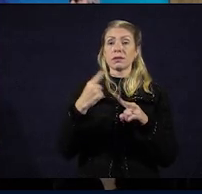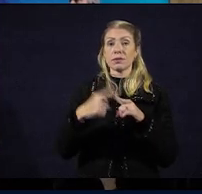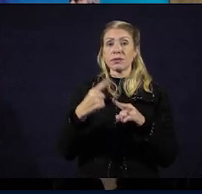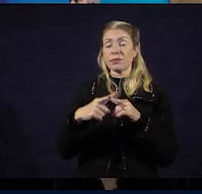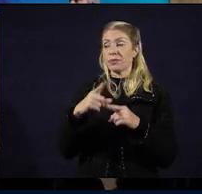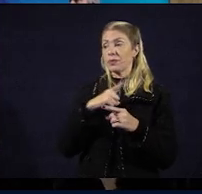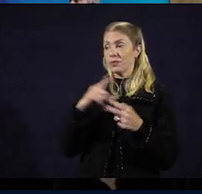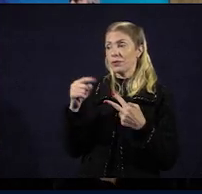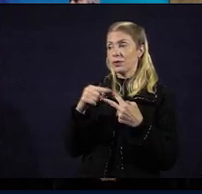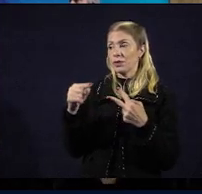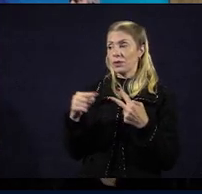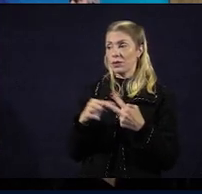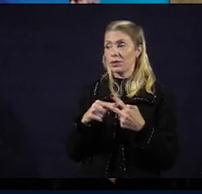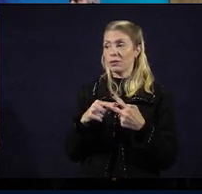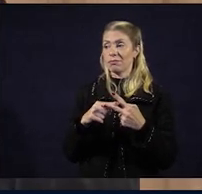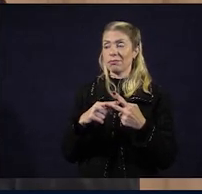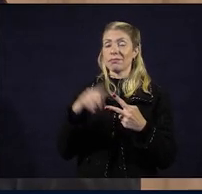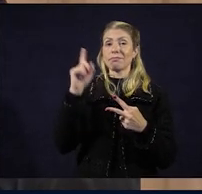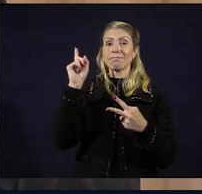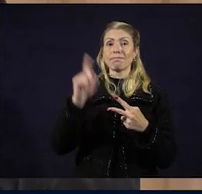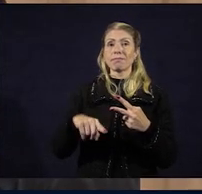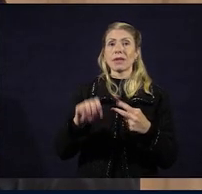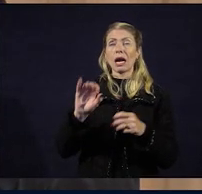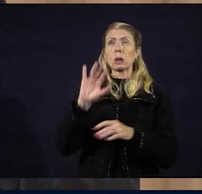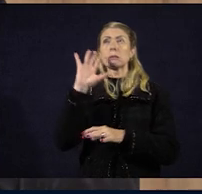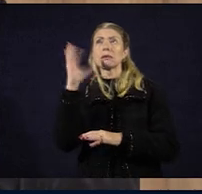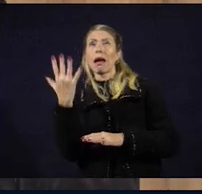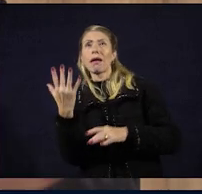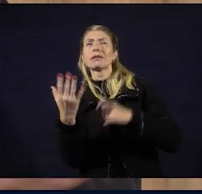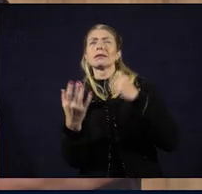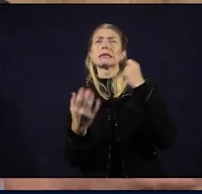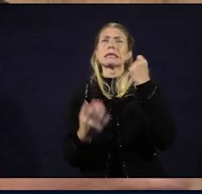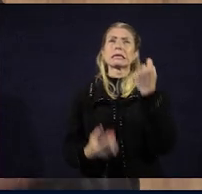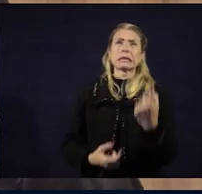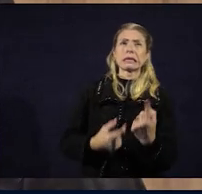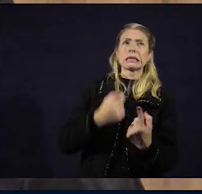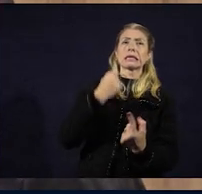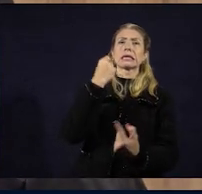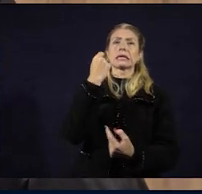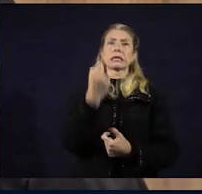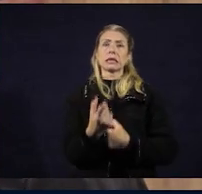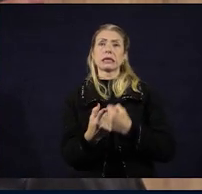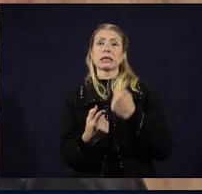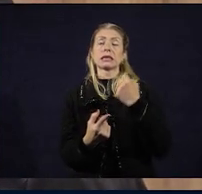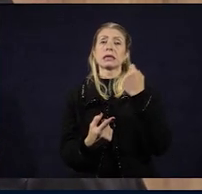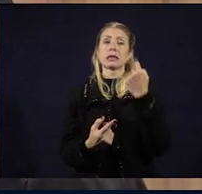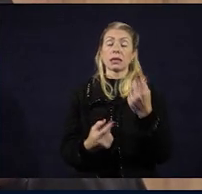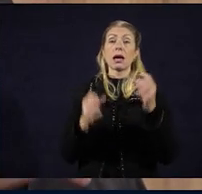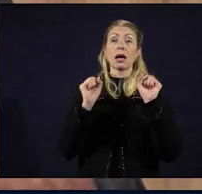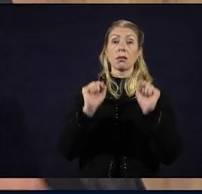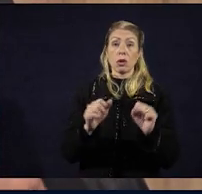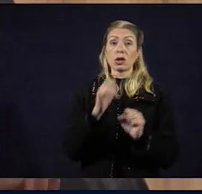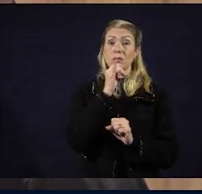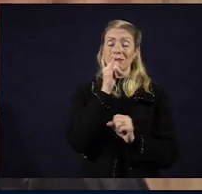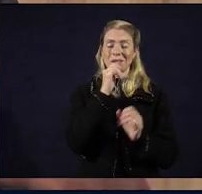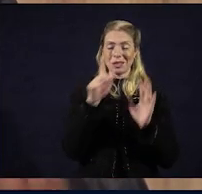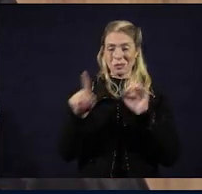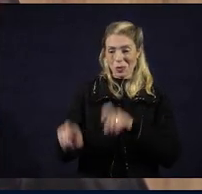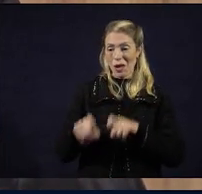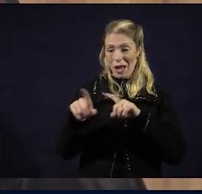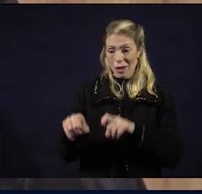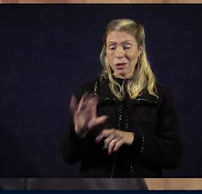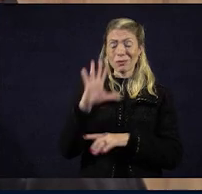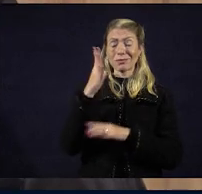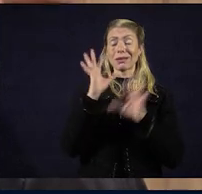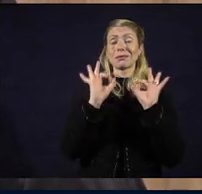é sazonalidade tá porque o Agro tem isso né o Agro Por